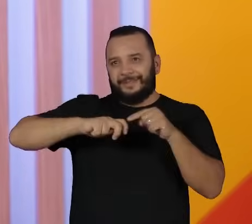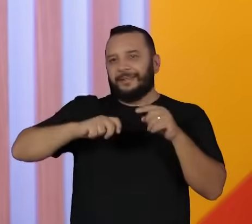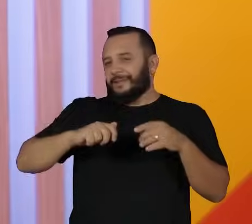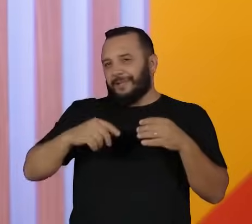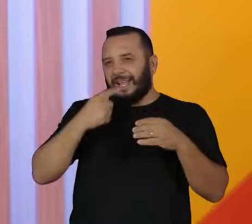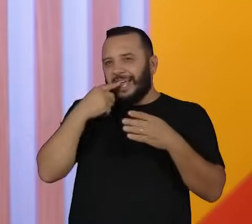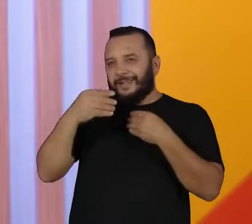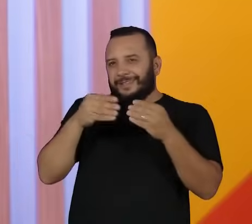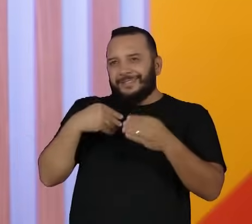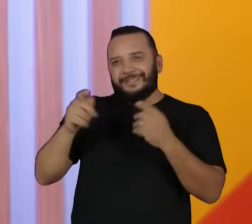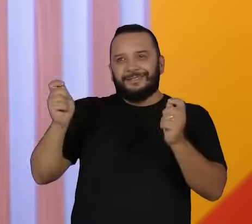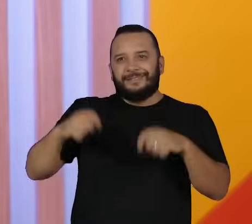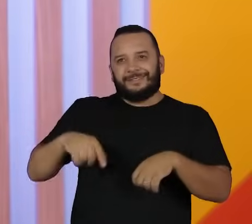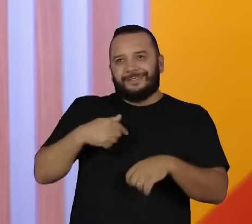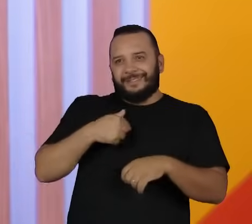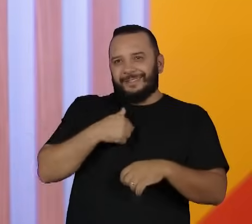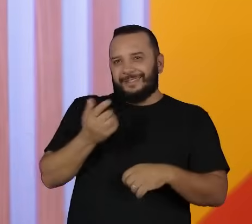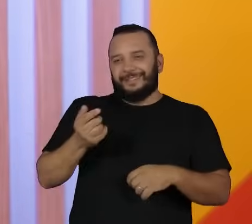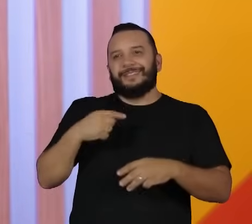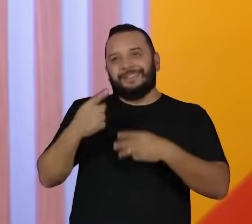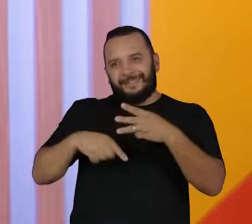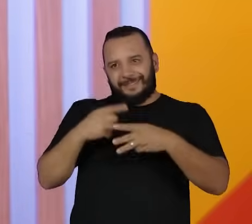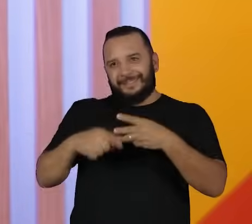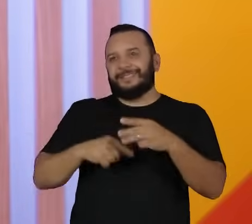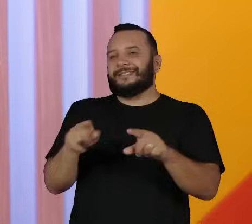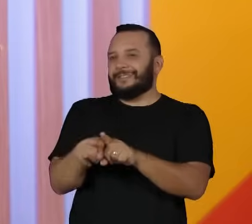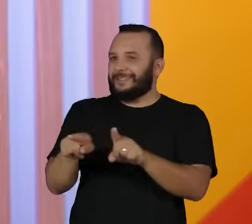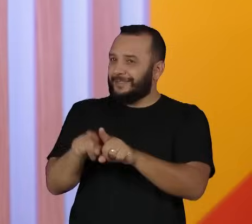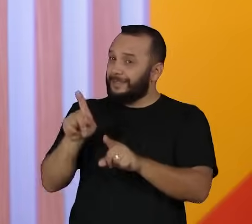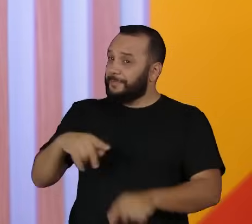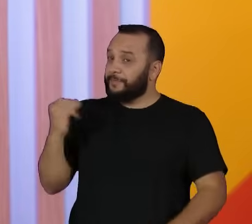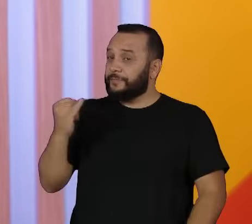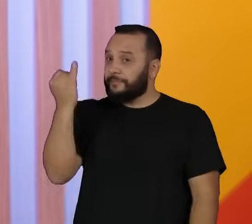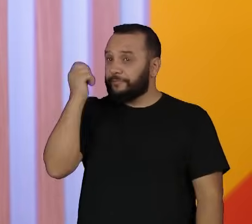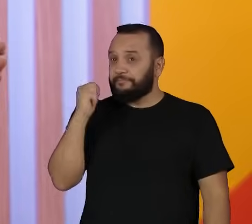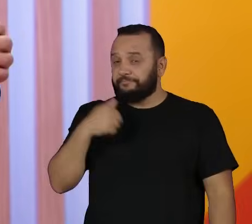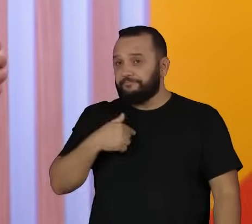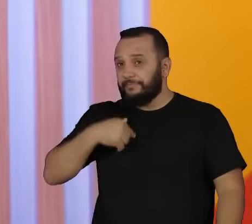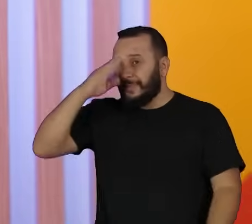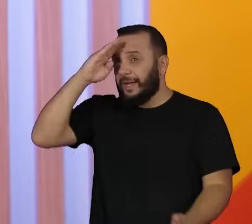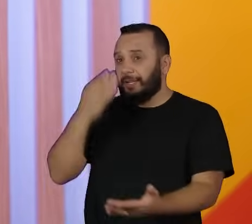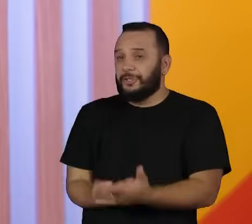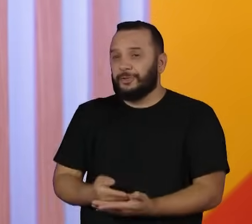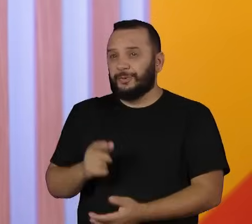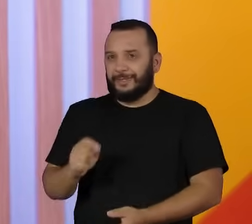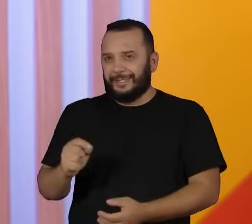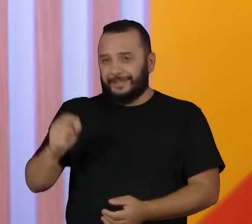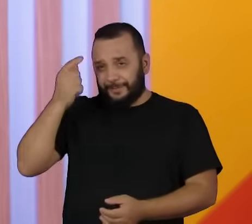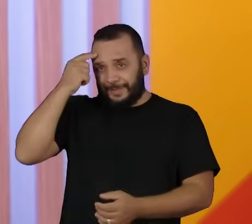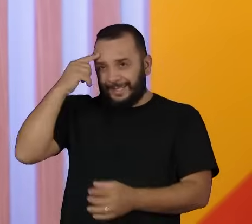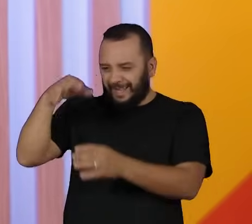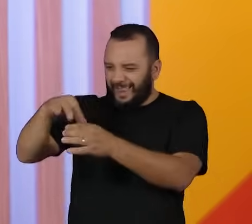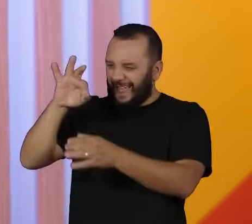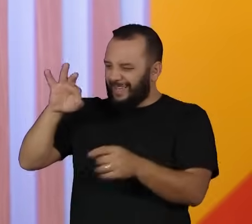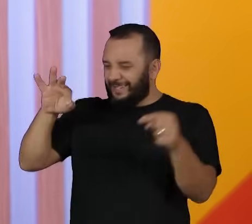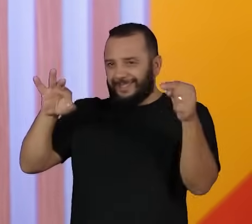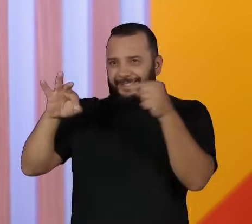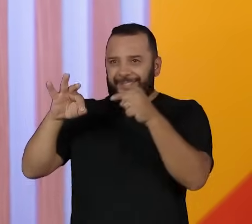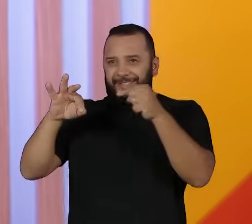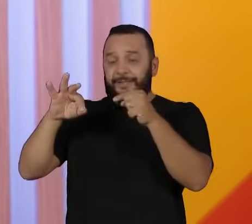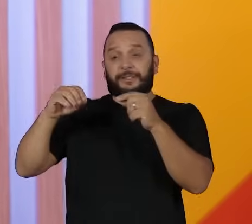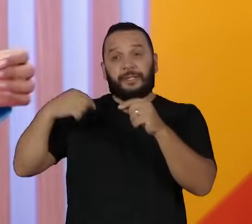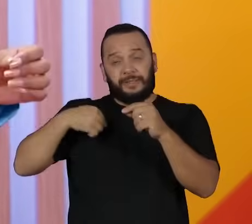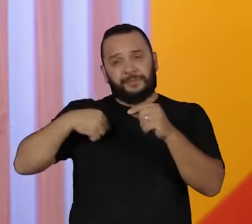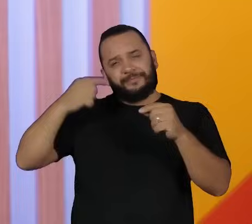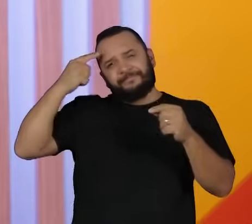uma nova destinação. Então, isso é extremamente importante. Só que eu também acredito que quando a gente pensa nesse lacre, a gente tem que se policiar